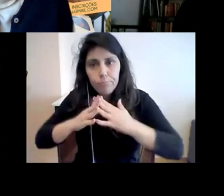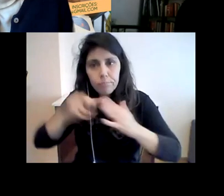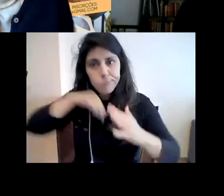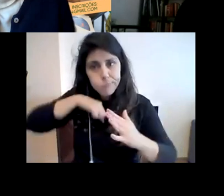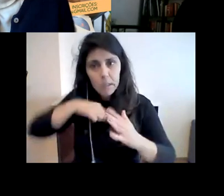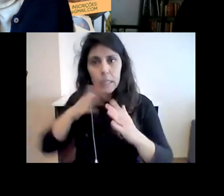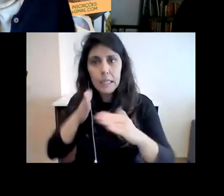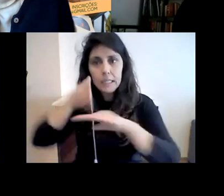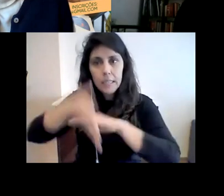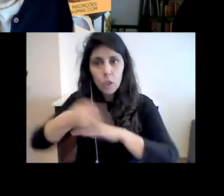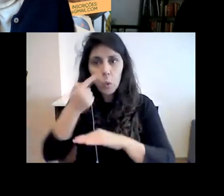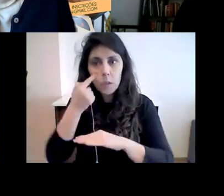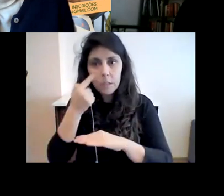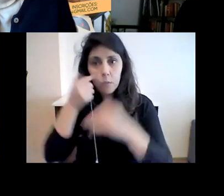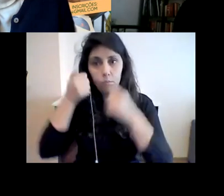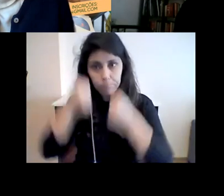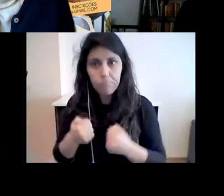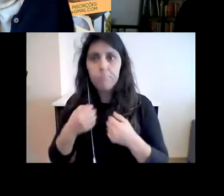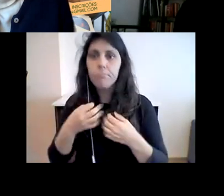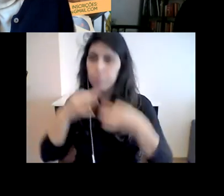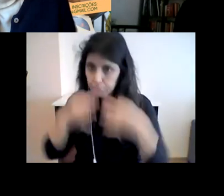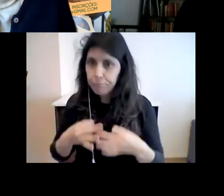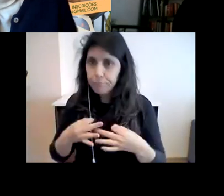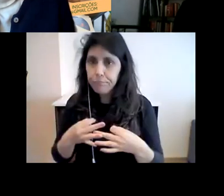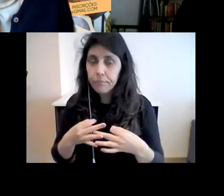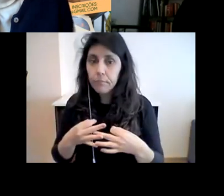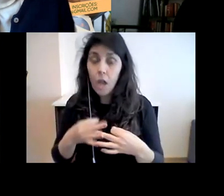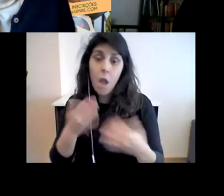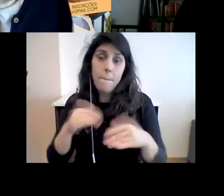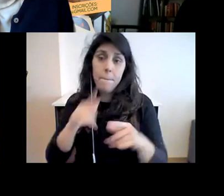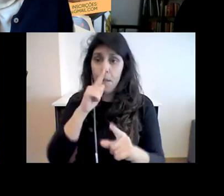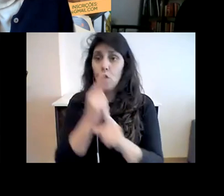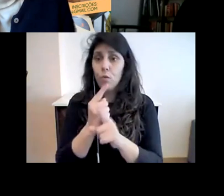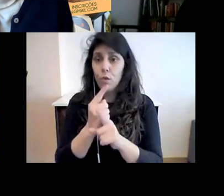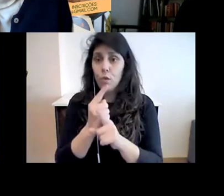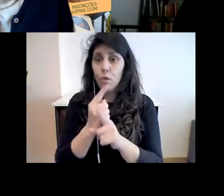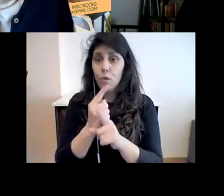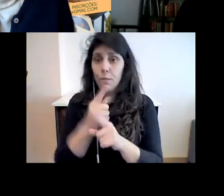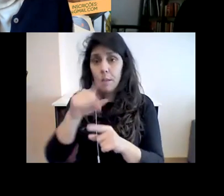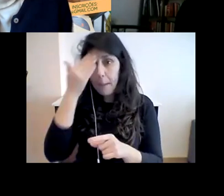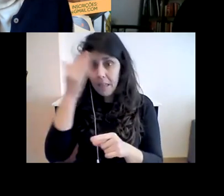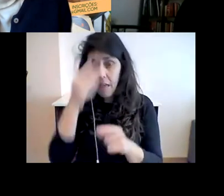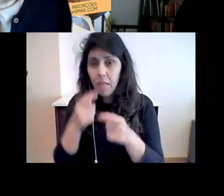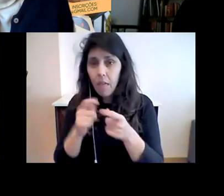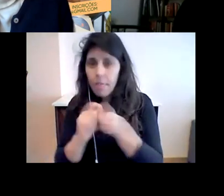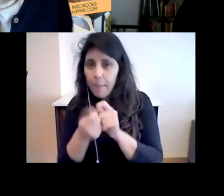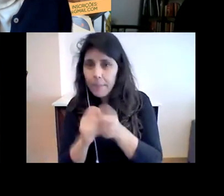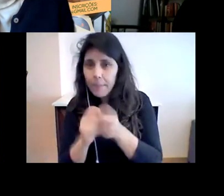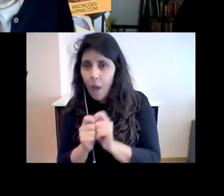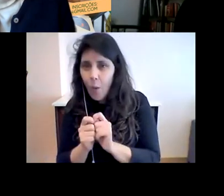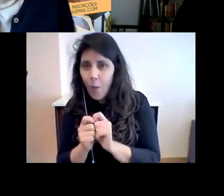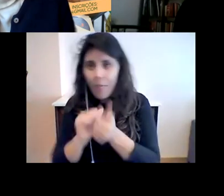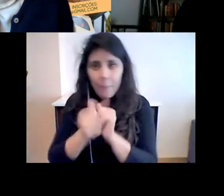conhecimento sólido, e, simultaneamente, uma capacidade de adaptação, mas que, ao mesmo tempo,